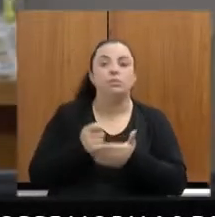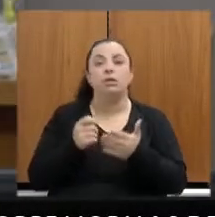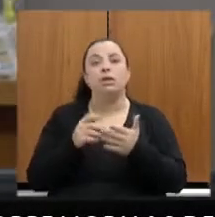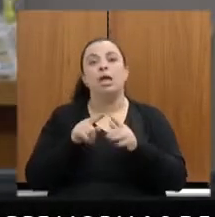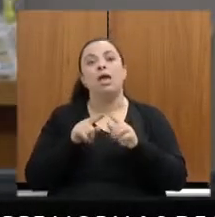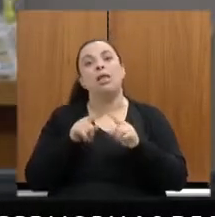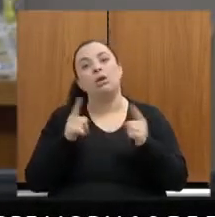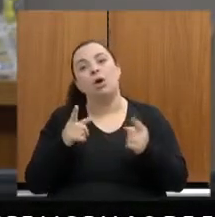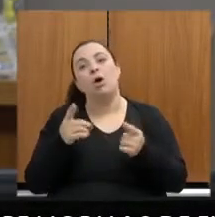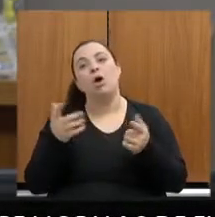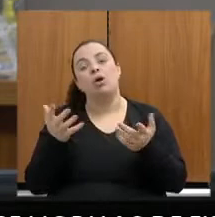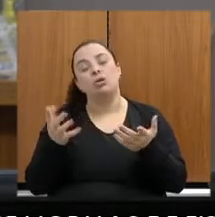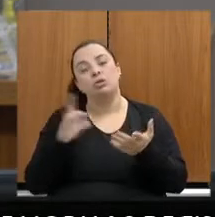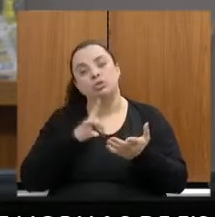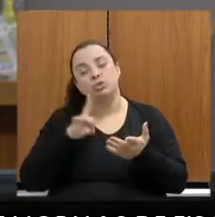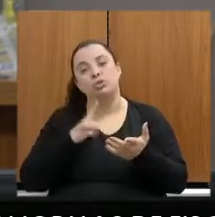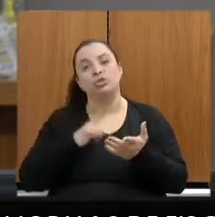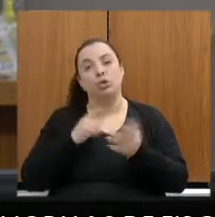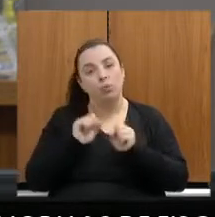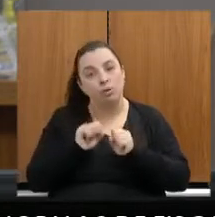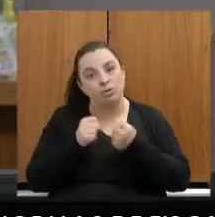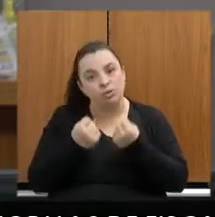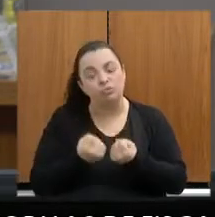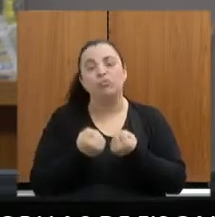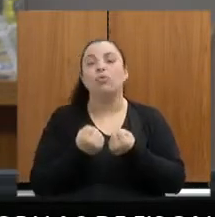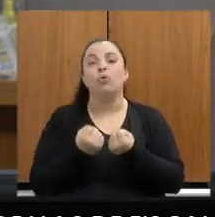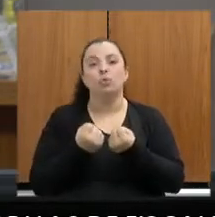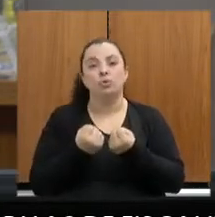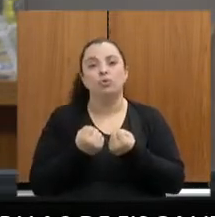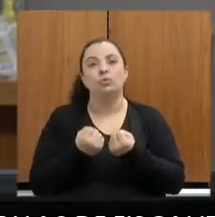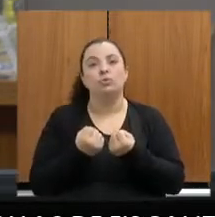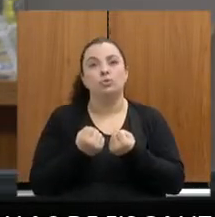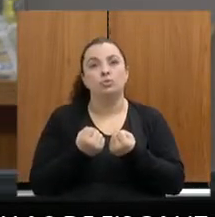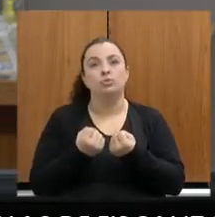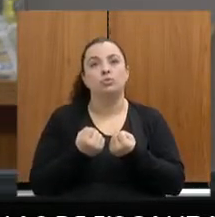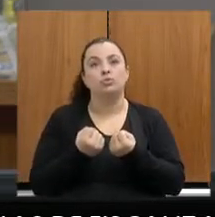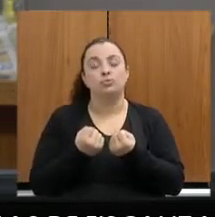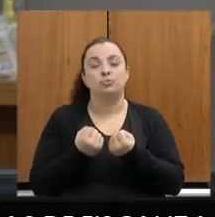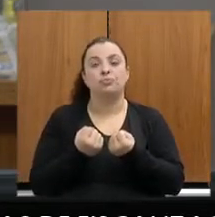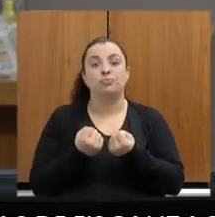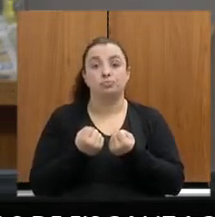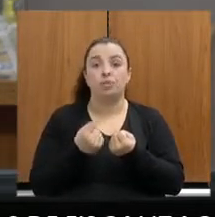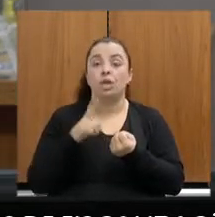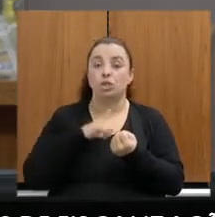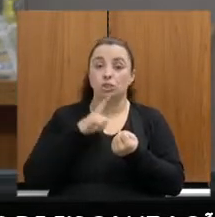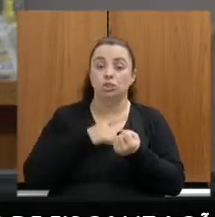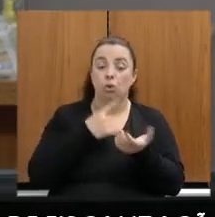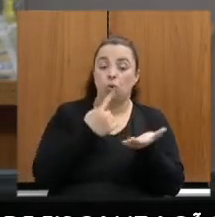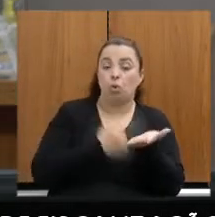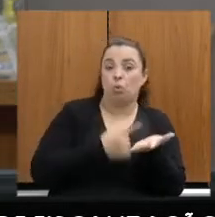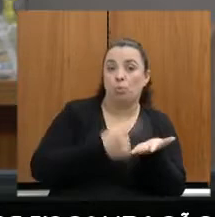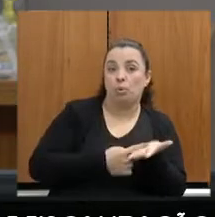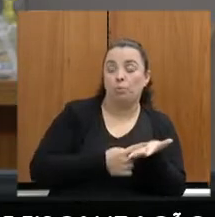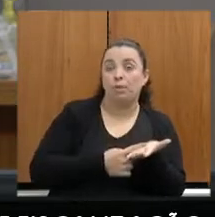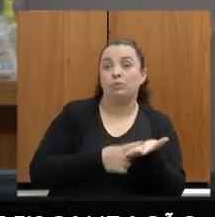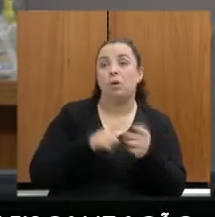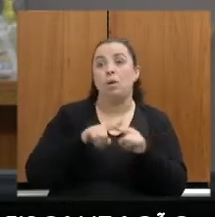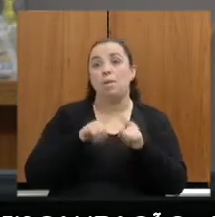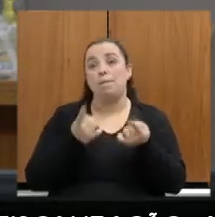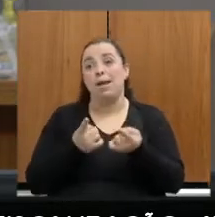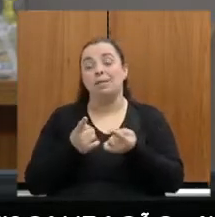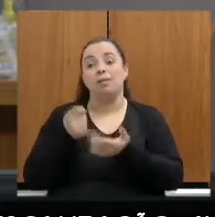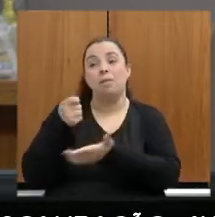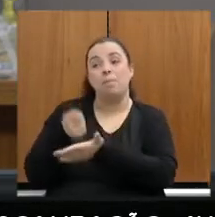estava empenhando é like dando mais uma das vezes pagando dívidas